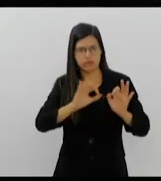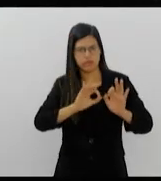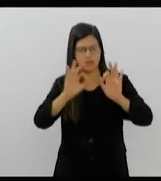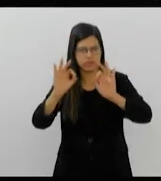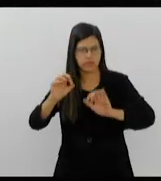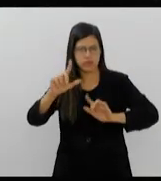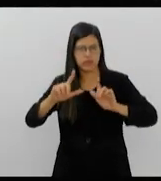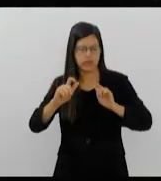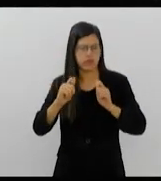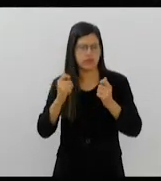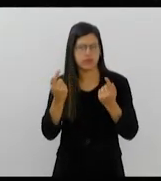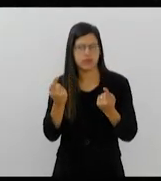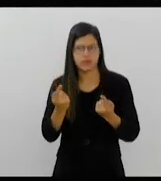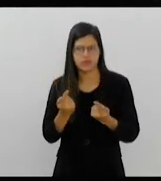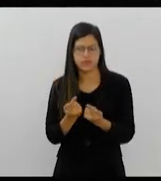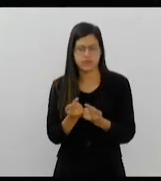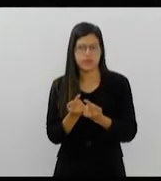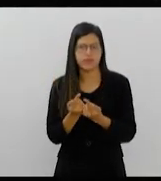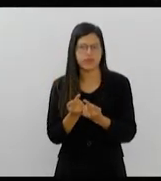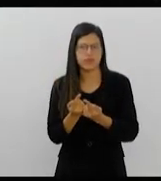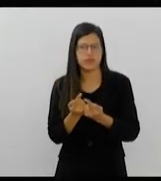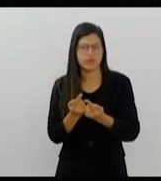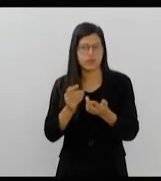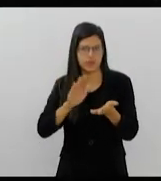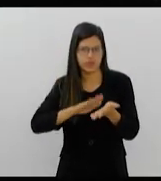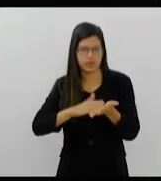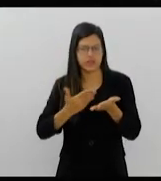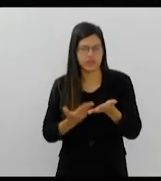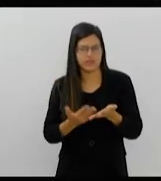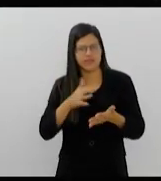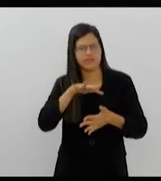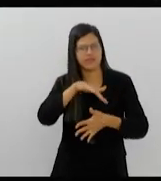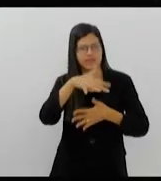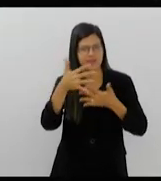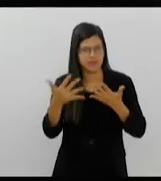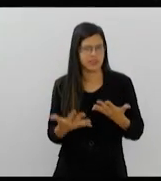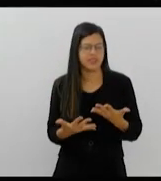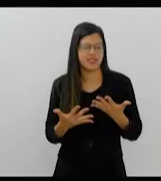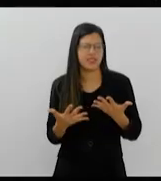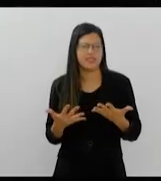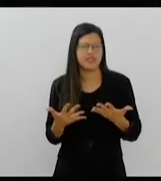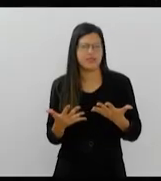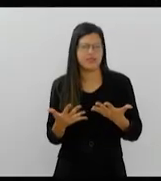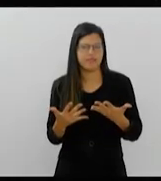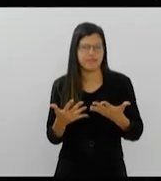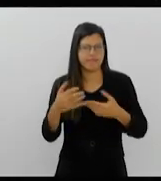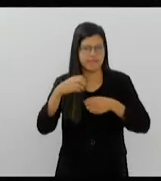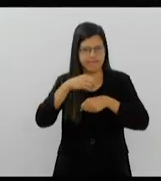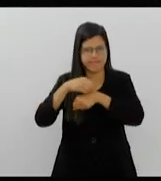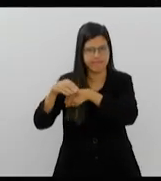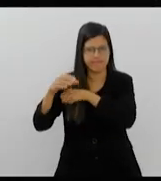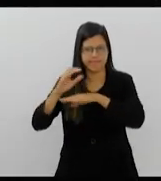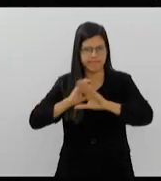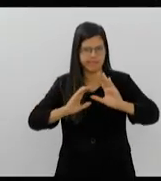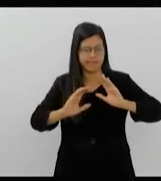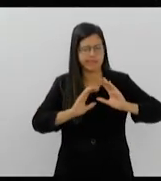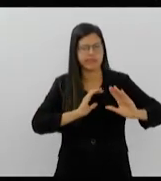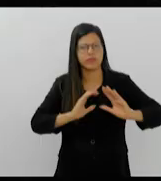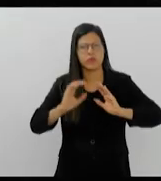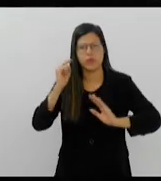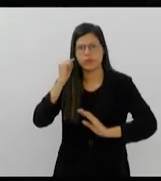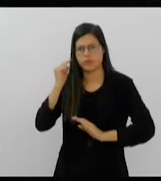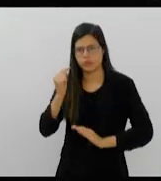TV Alerja, e senhora intérprete da língua de Libras, que leva a nossa voz